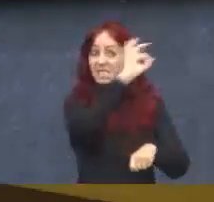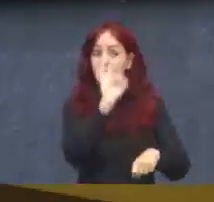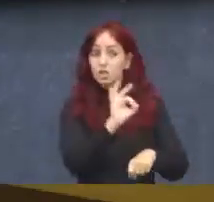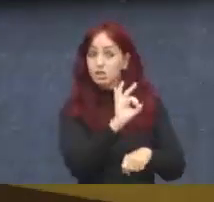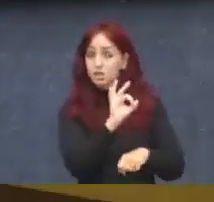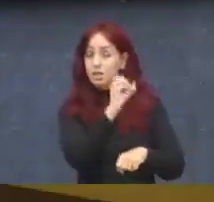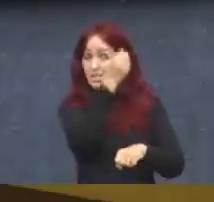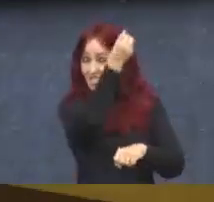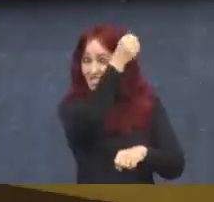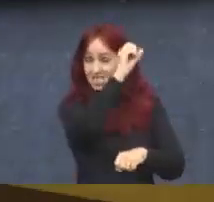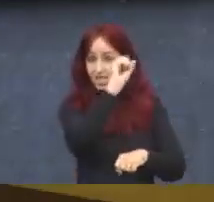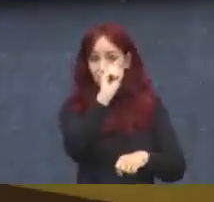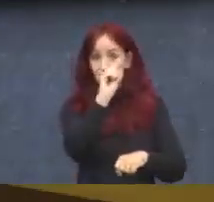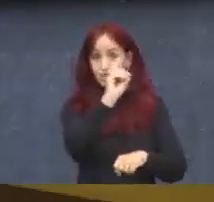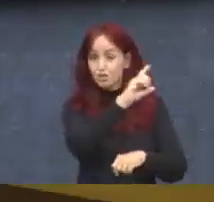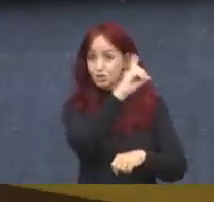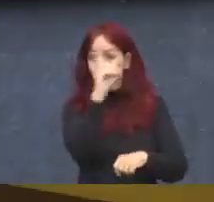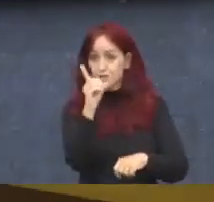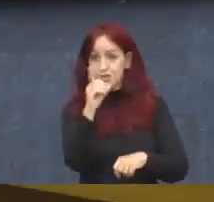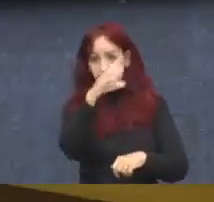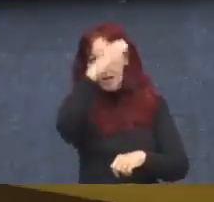Então,